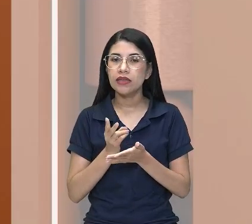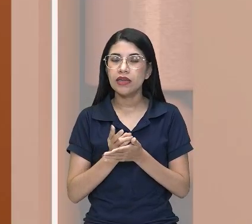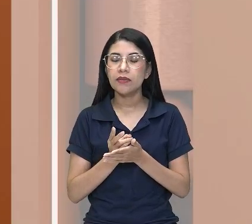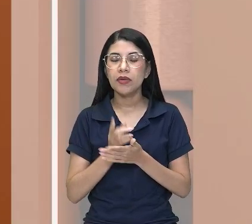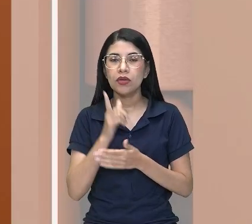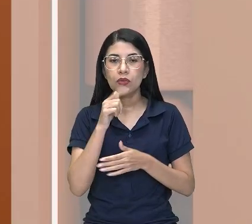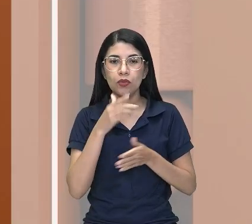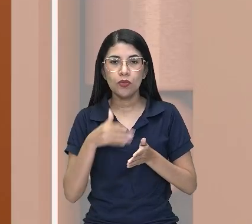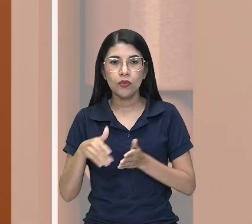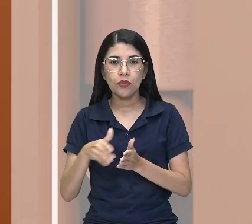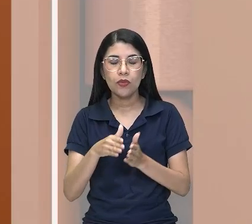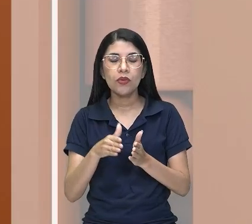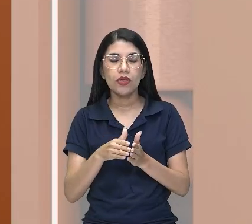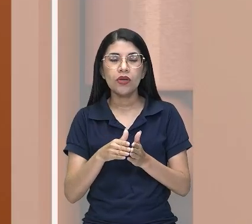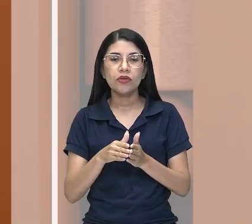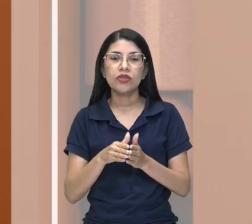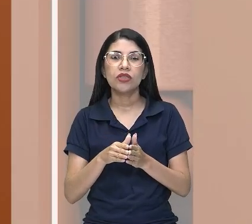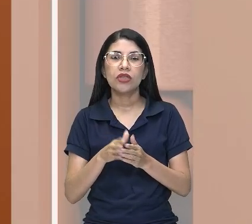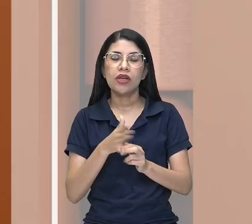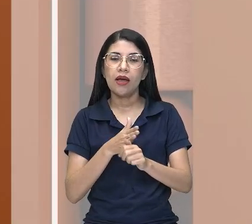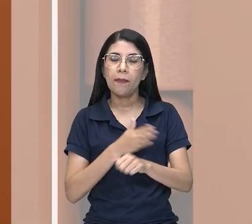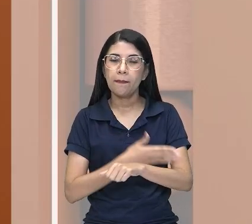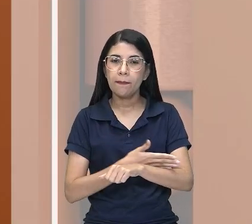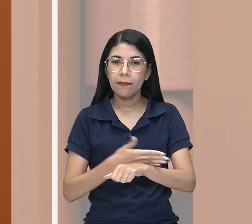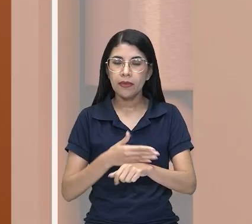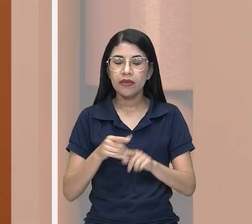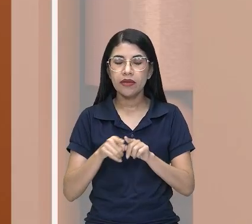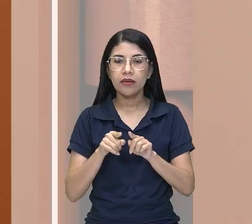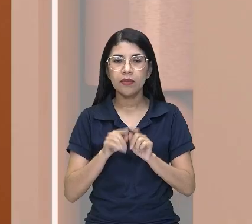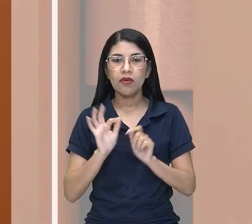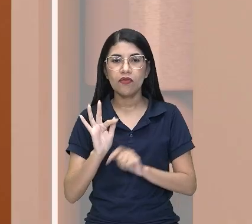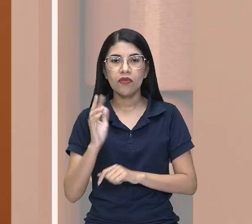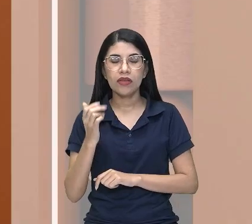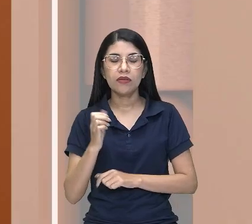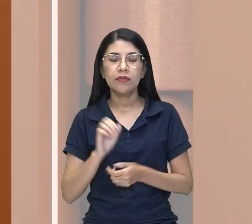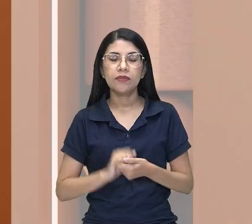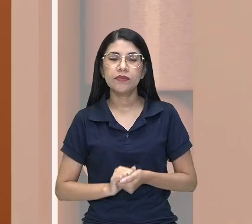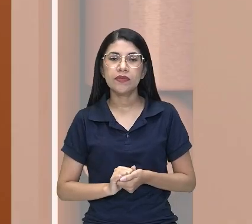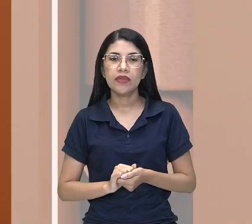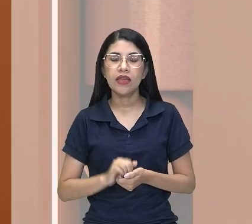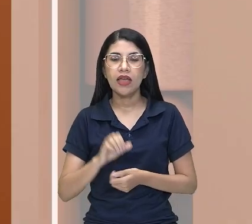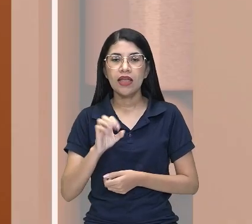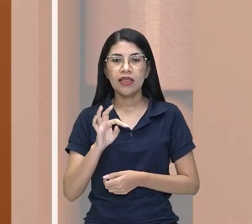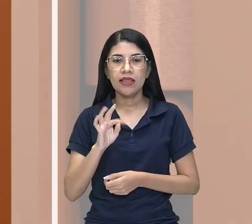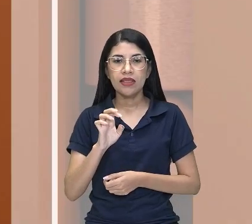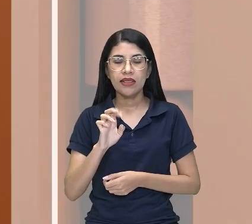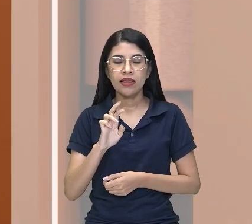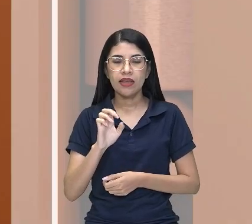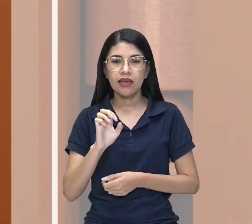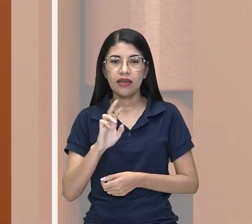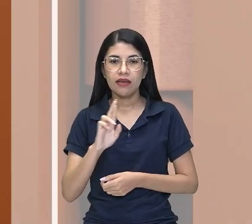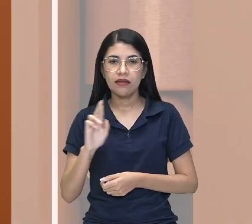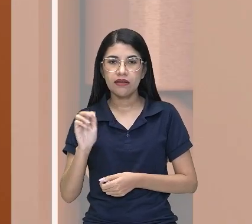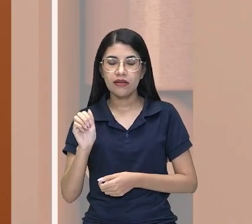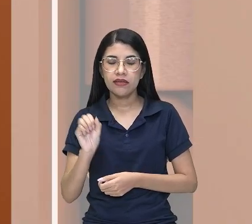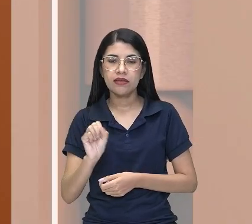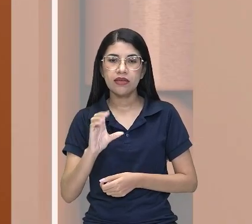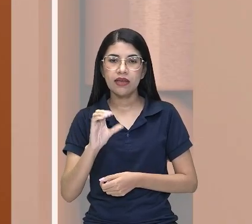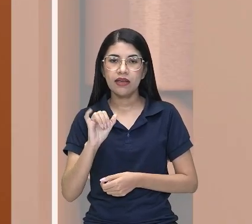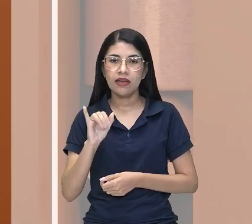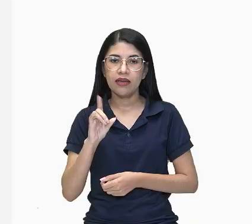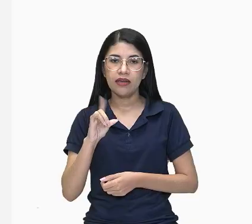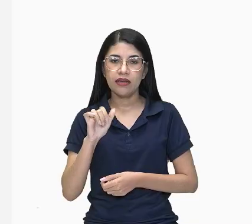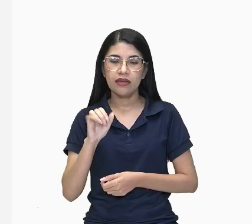dos rios de água barrenta, que é um fenômeno das terras caídas. Esse fenômeno